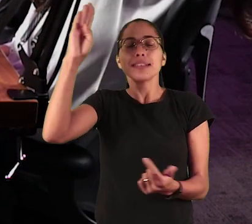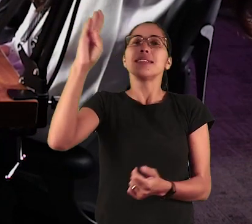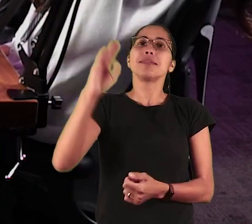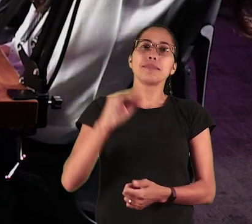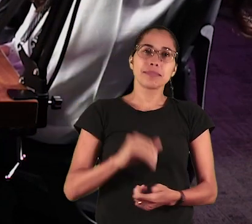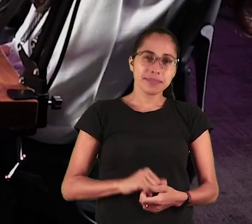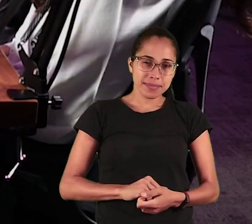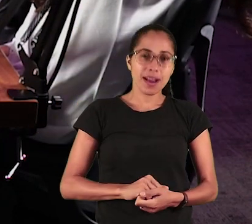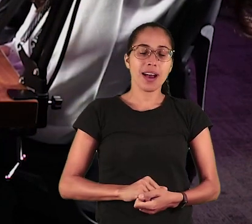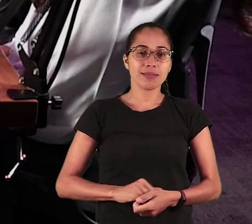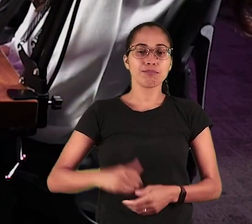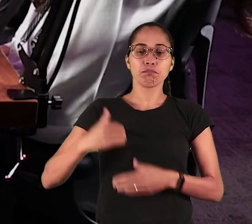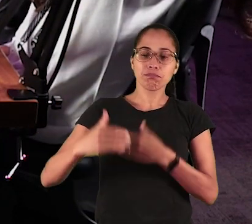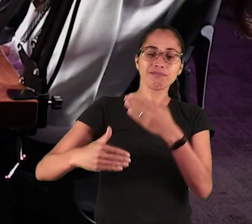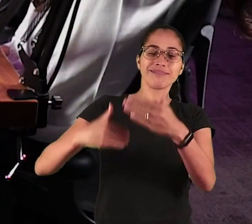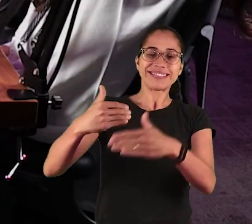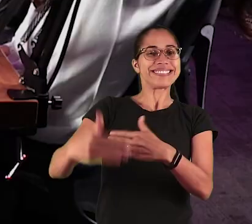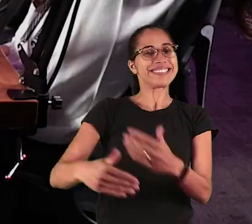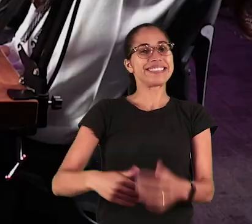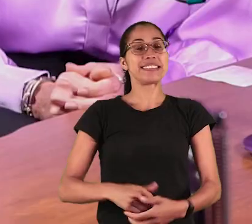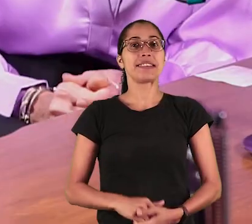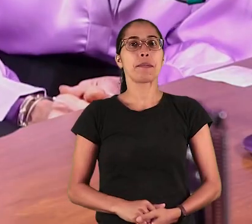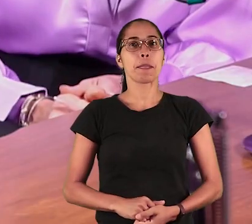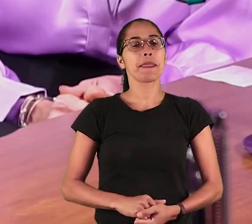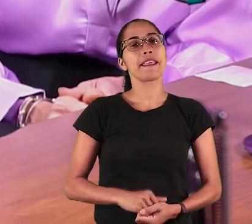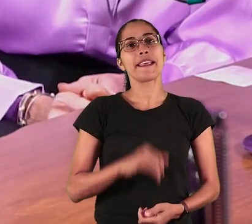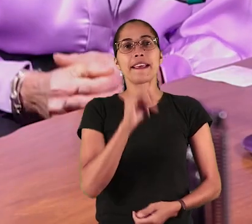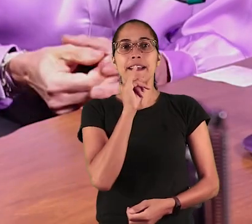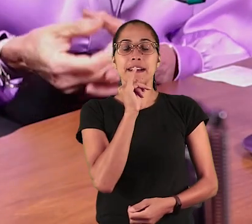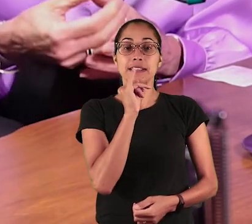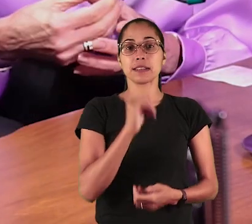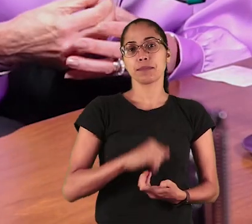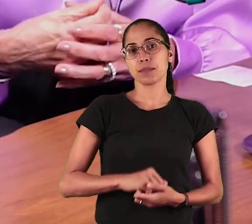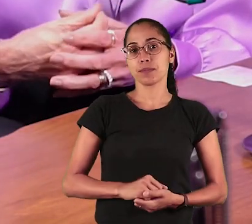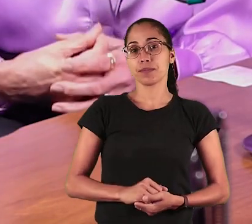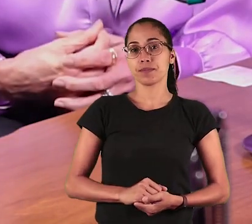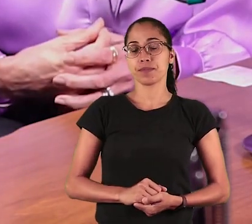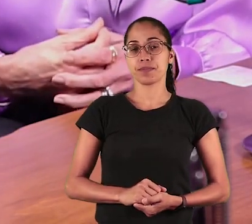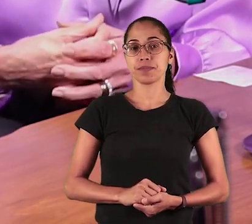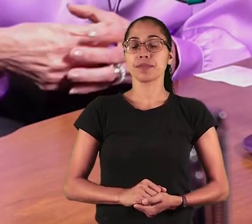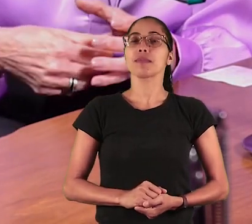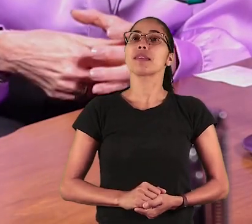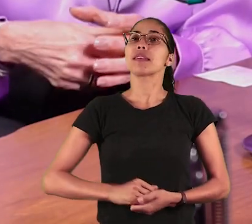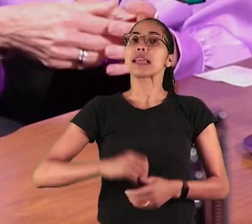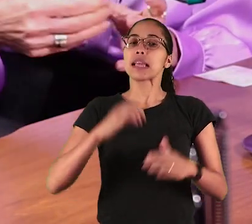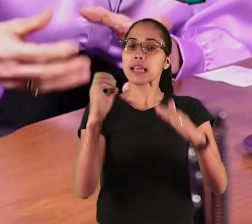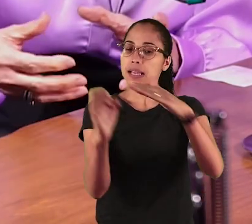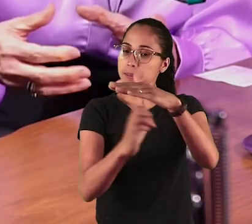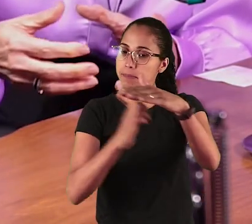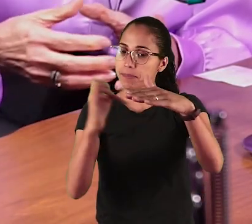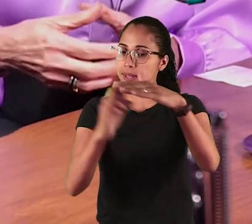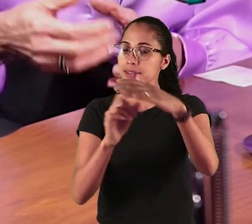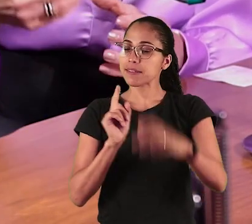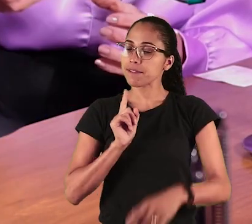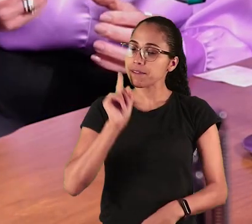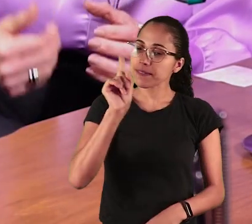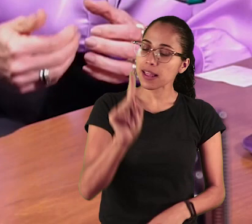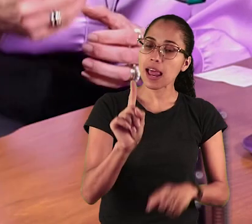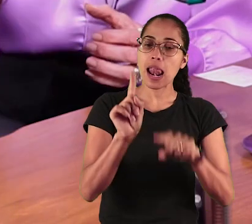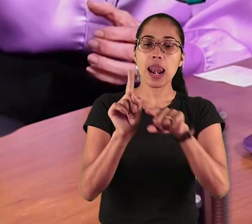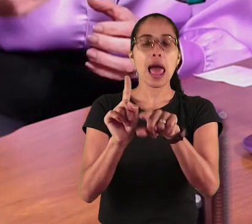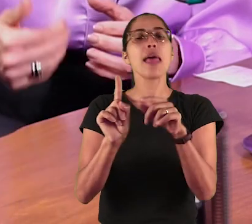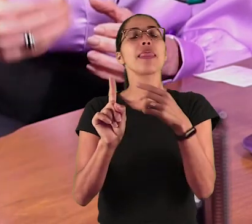a parte principal no meu processo decisório então entrar numa empresa onde eu tivesse pessoas que